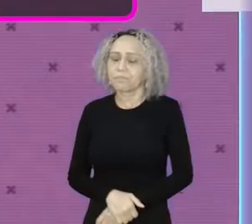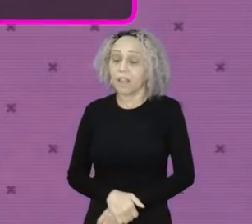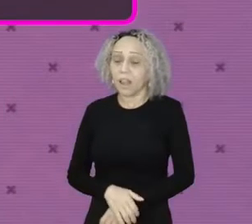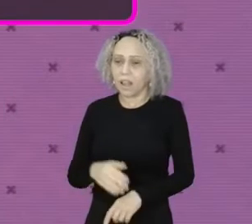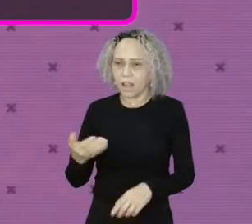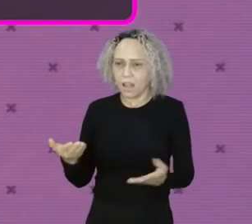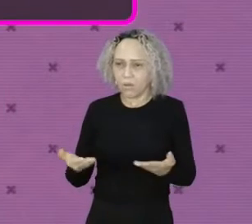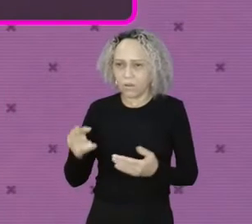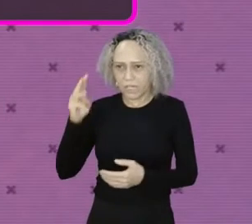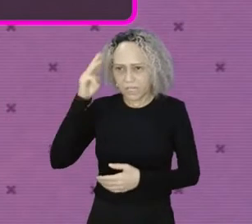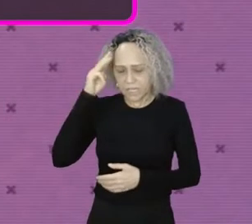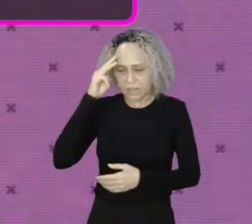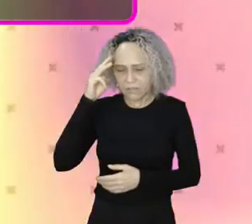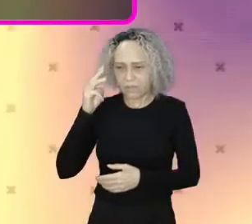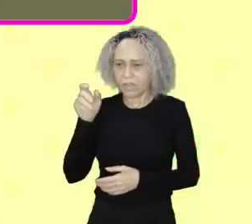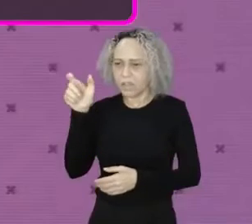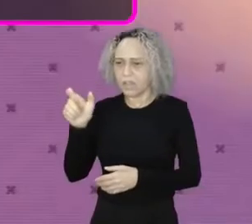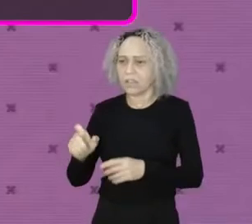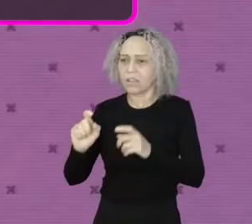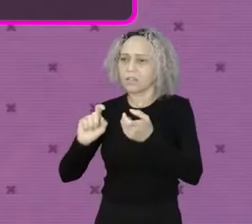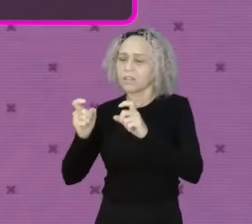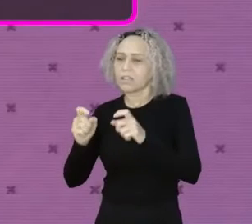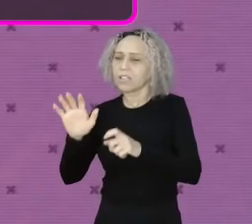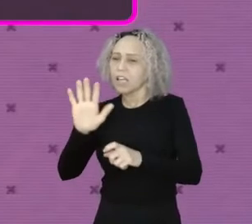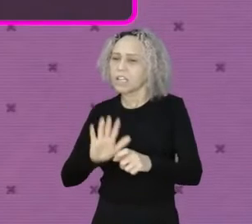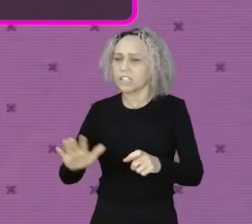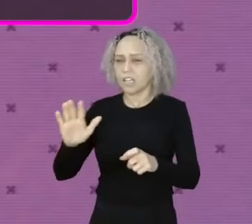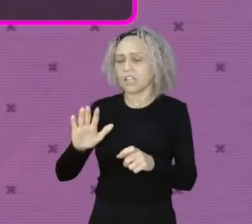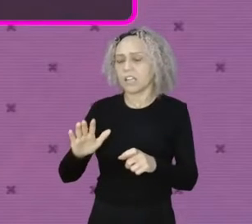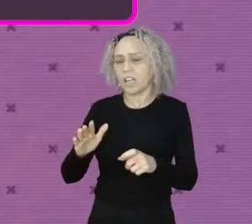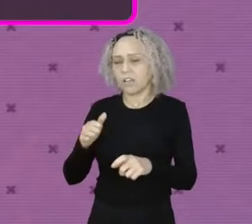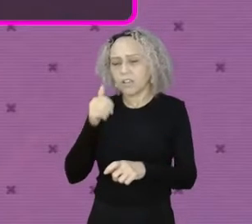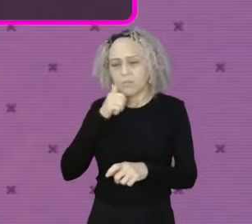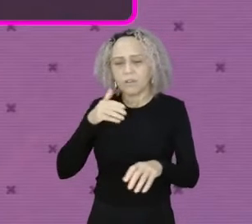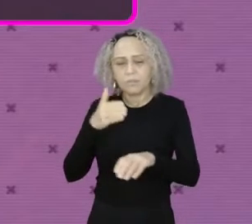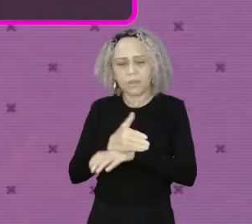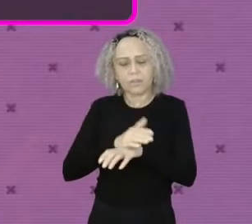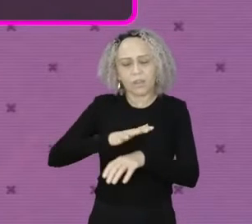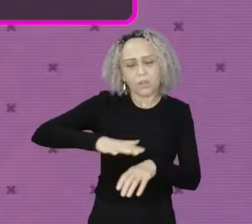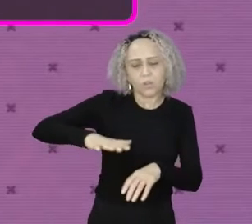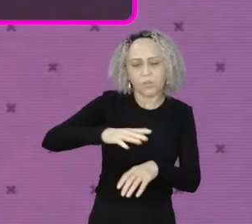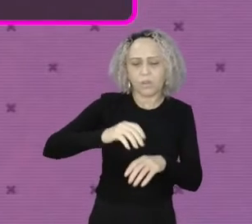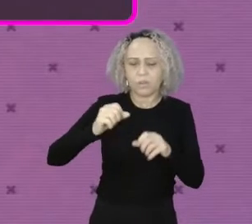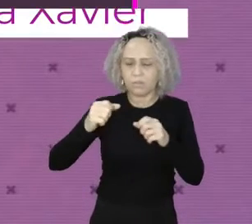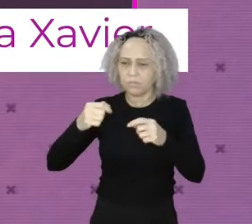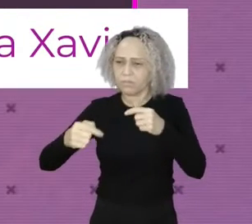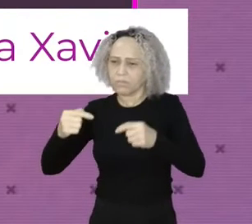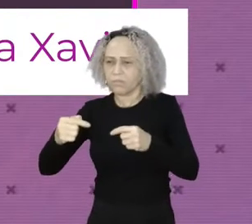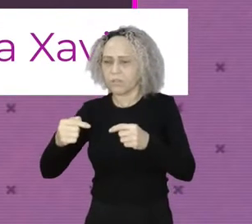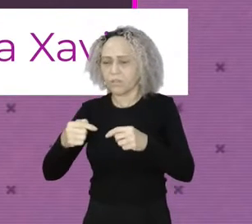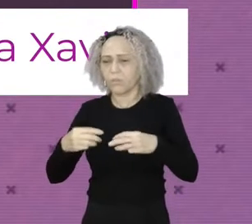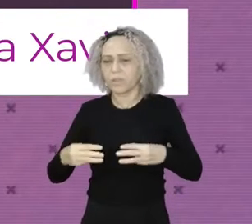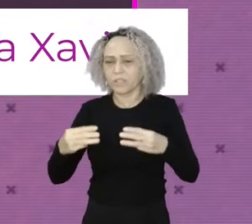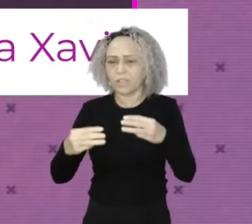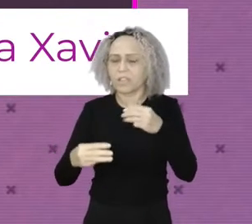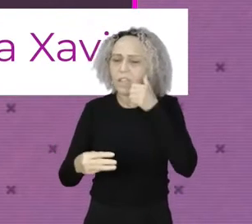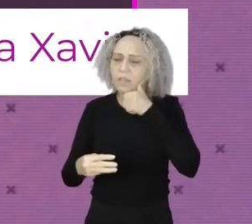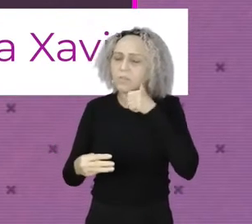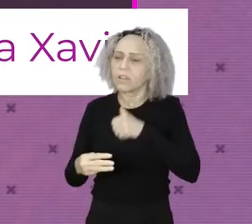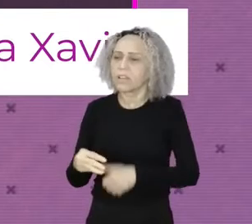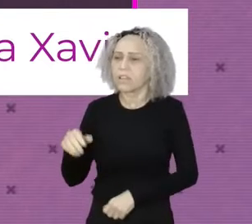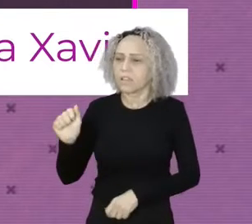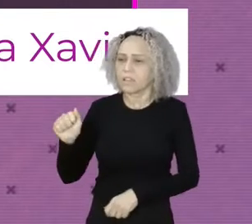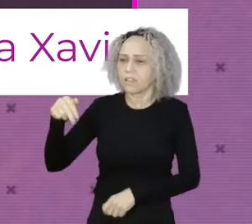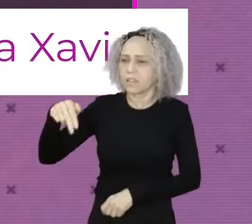Nesta terça-feira, a coordenadora-geral de participação política das mulheres em espaço de poder do Ministério das Mulheres,